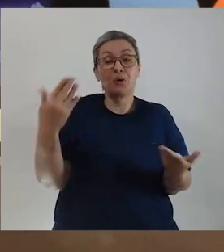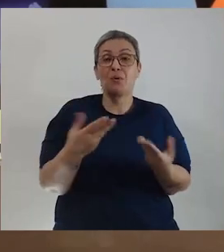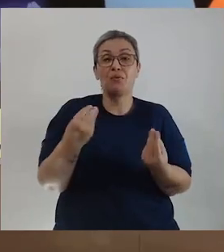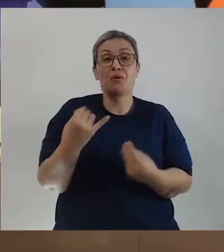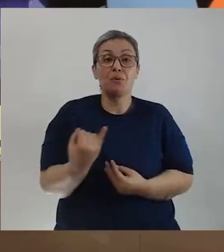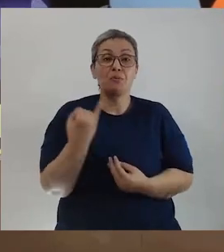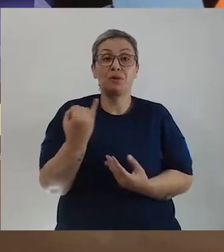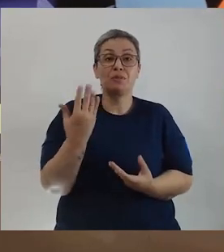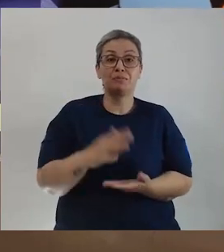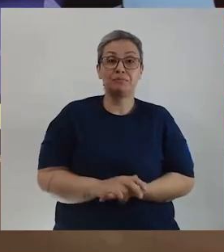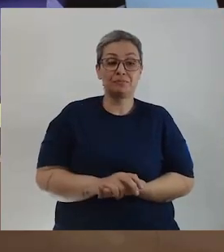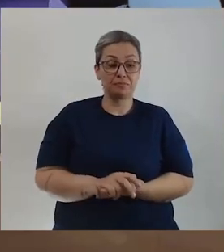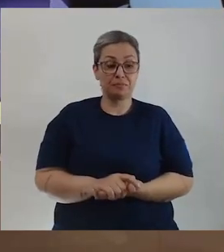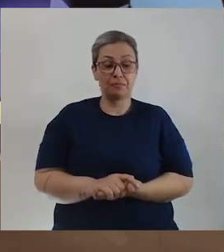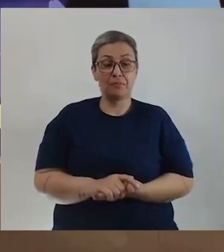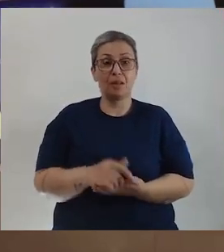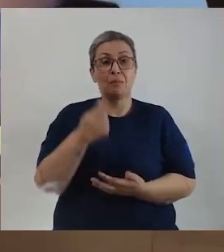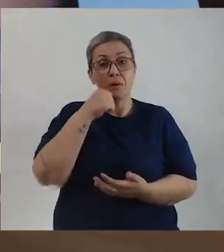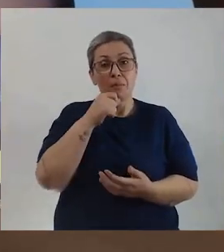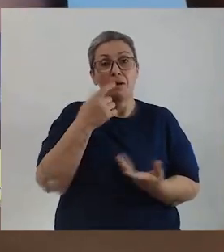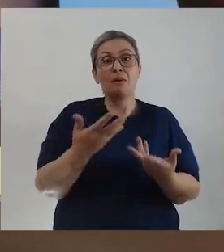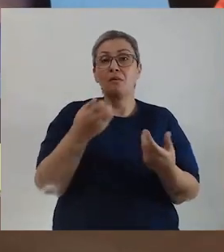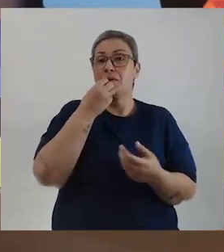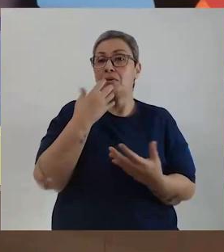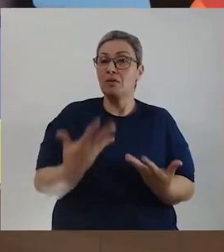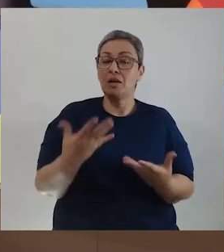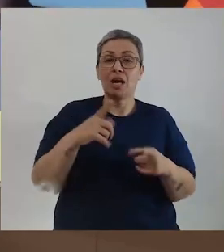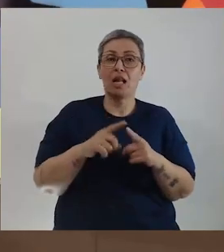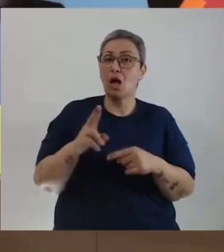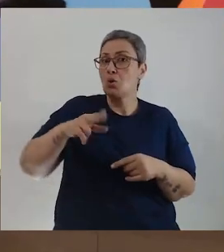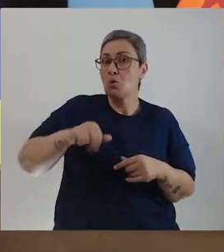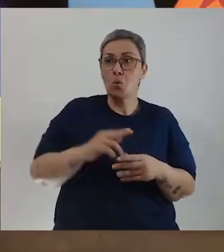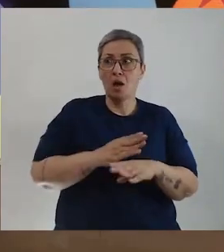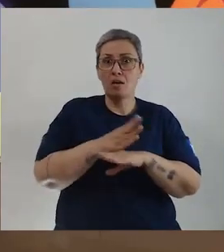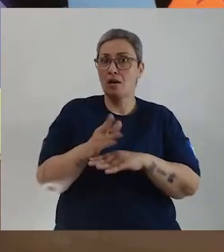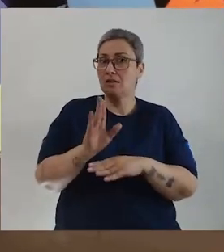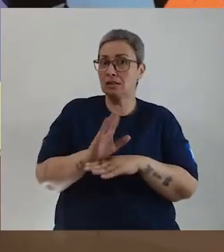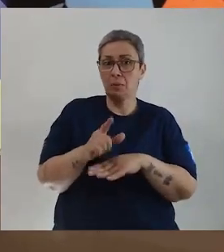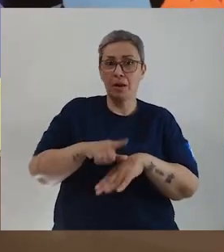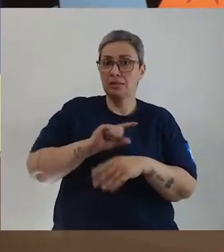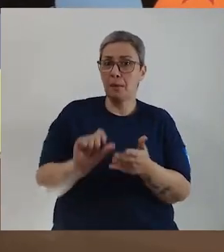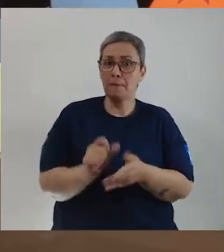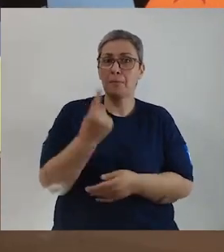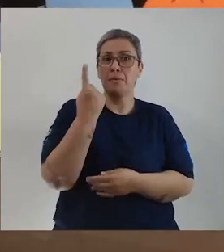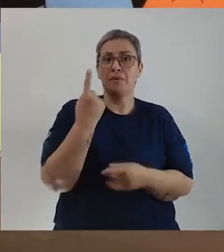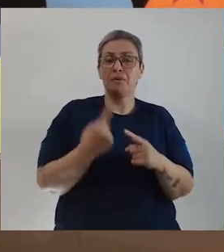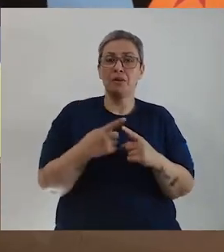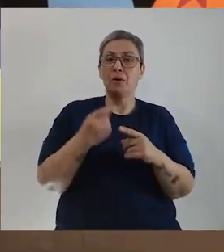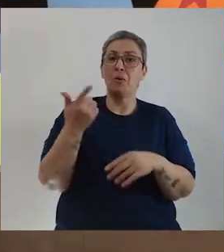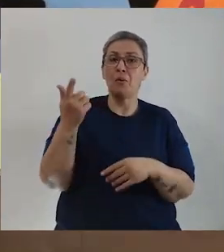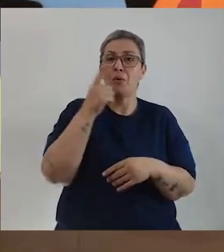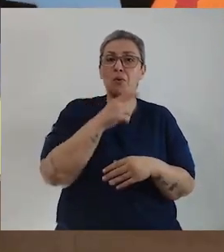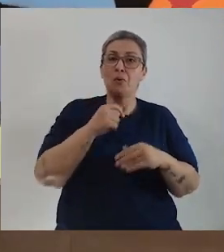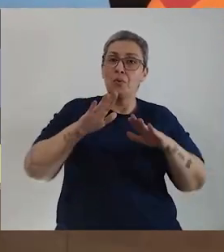você? Qual a importância? Deixa a mamãe falar. Foi muito bom. Ela nunca havia ido ao cinema. Foi a primeira vez.